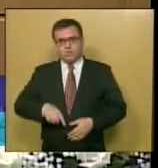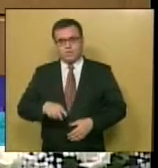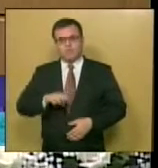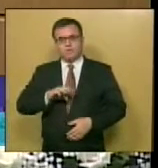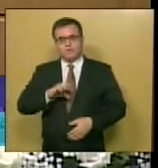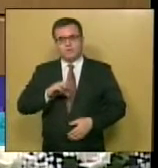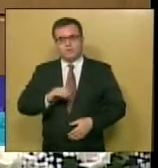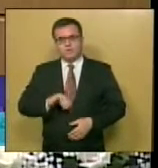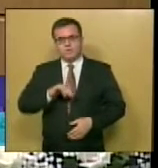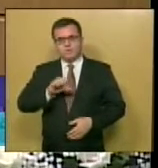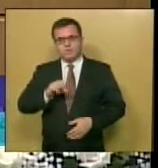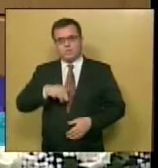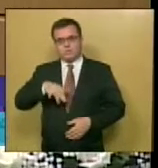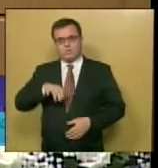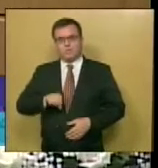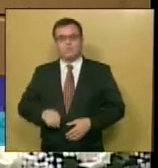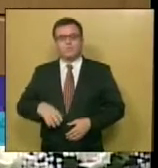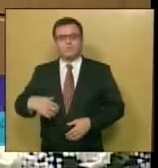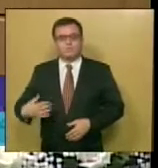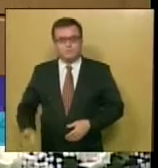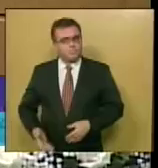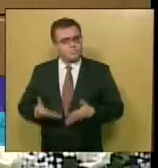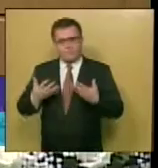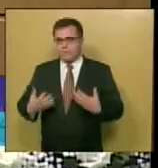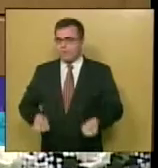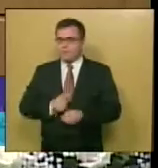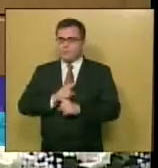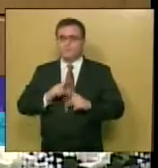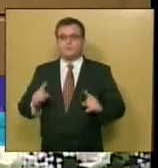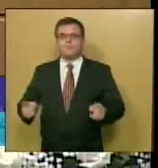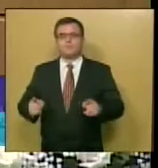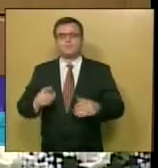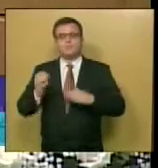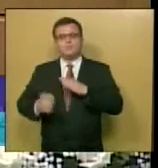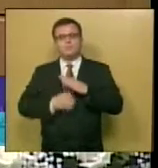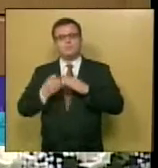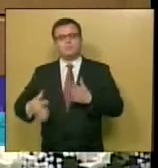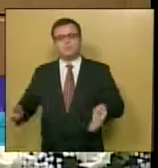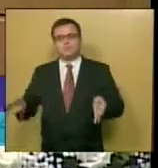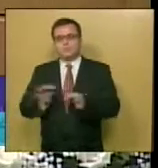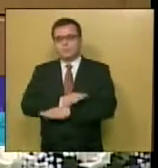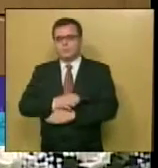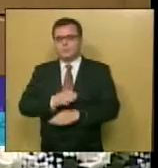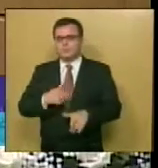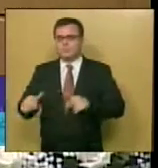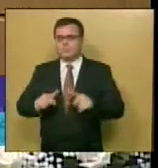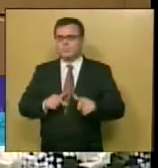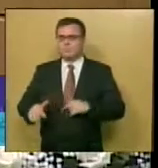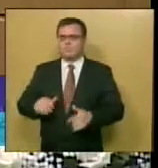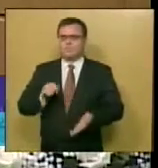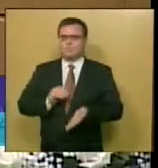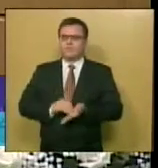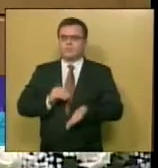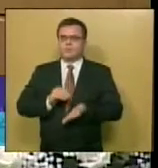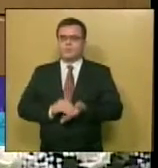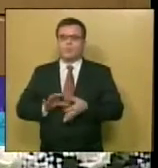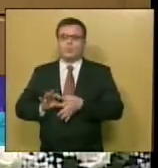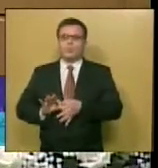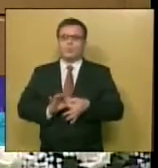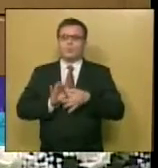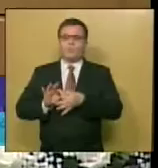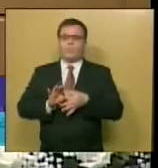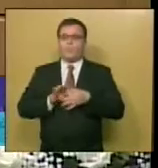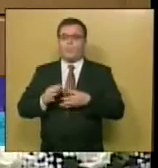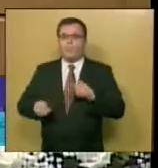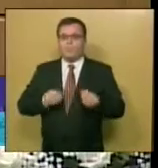Almeida, não autorizou a empresa a concluir os serviços. Faltou um elo de comunicação